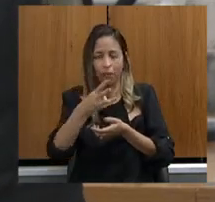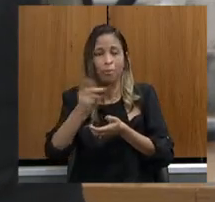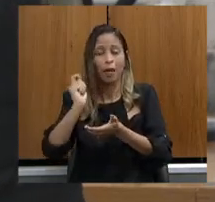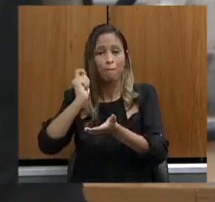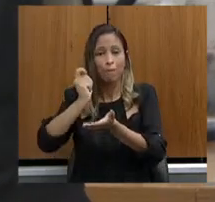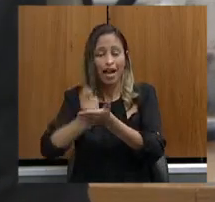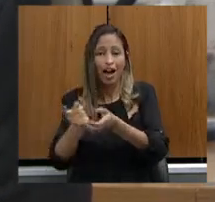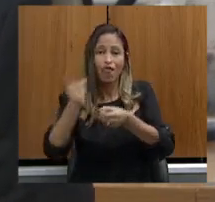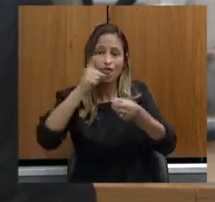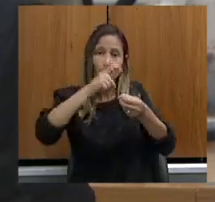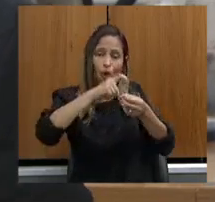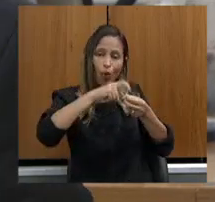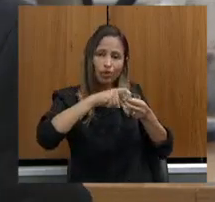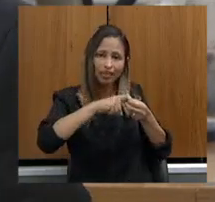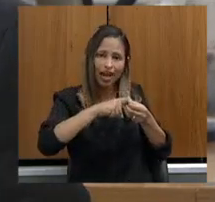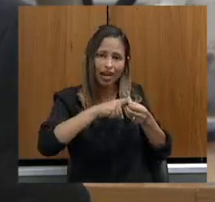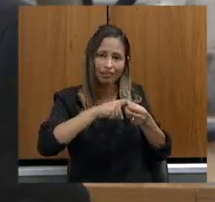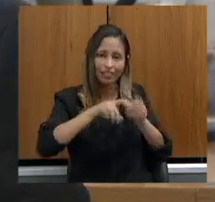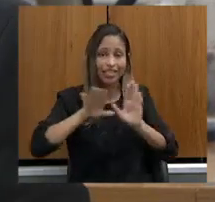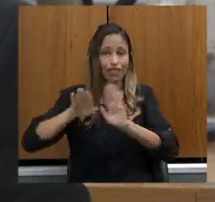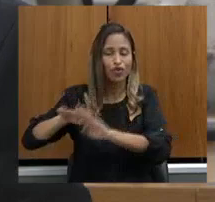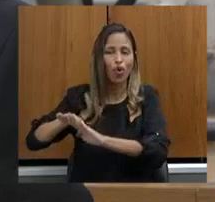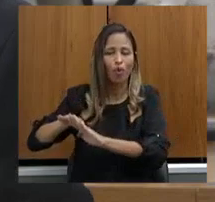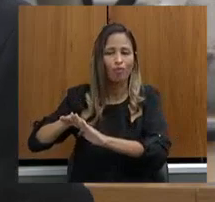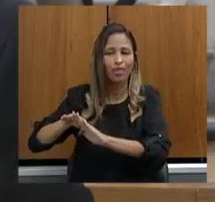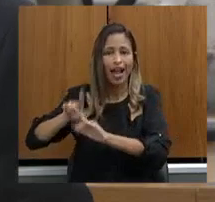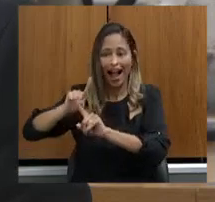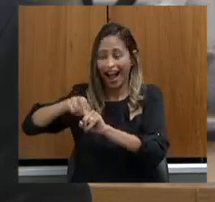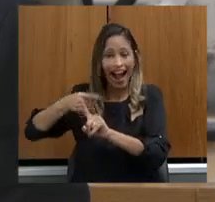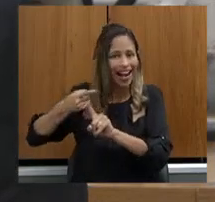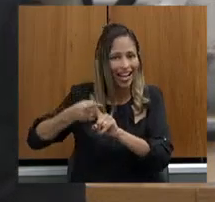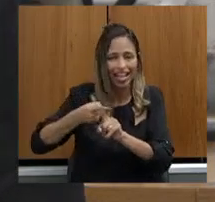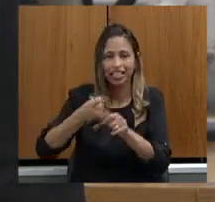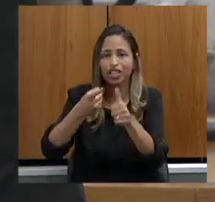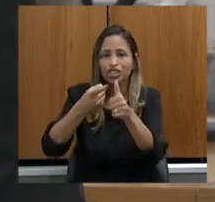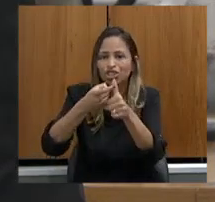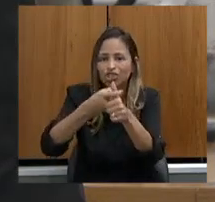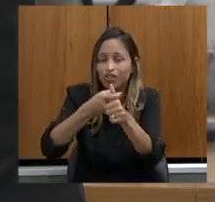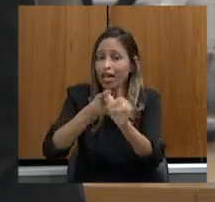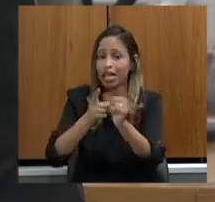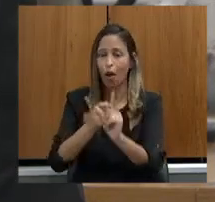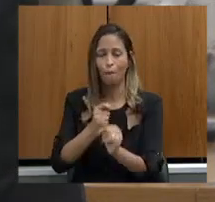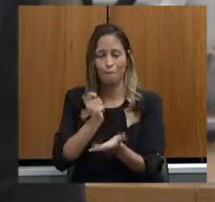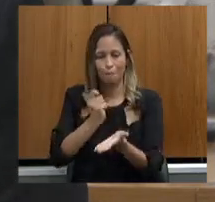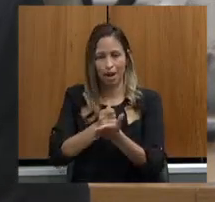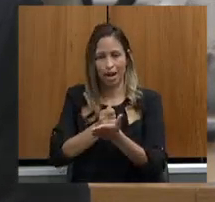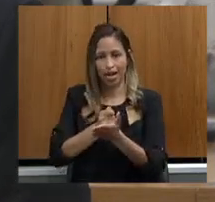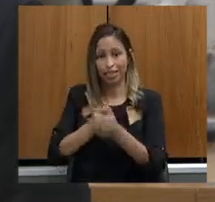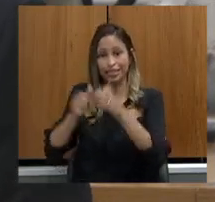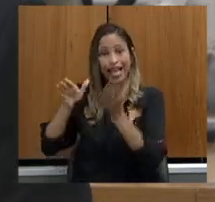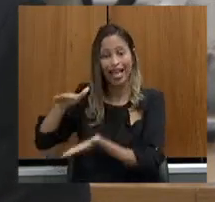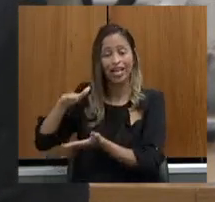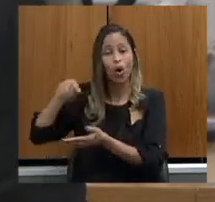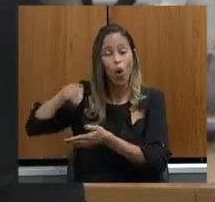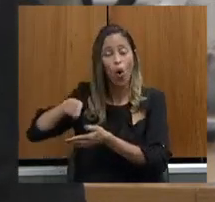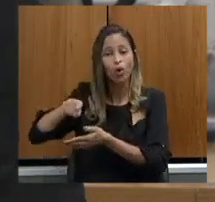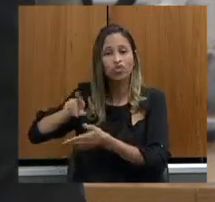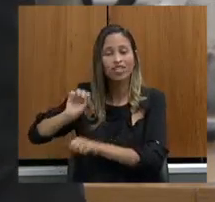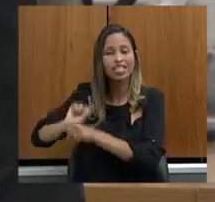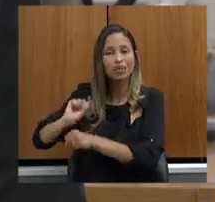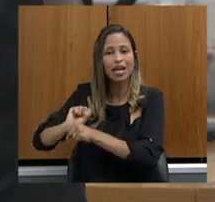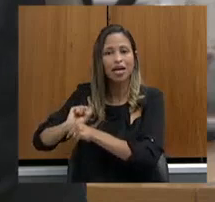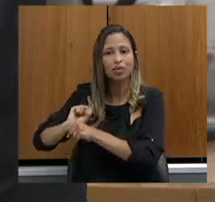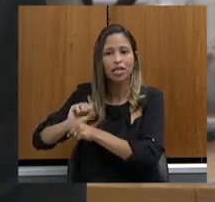teria que voltar a pagar o que a gente chama o estoque da dívida além daquilo da eliminar não paga a gente tem um estoque da dívida que supera